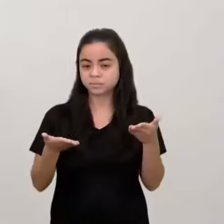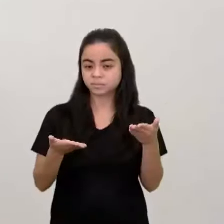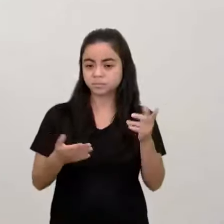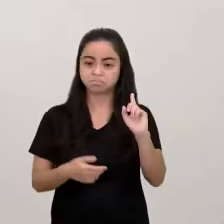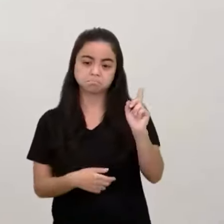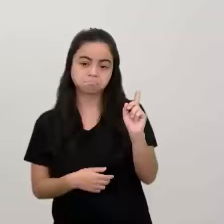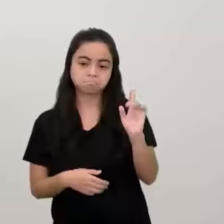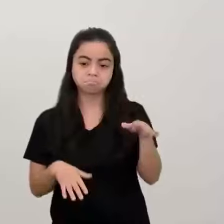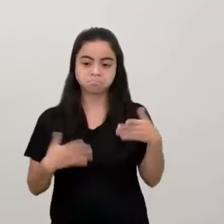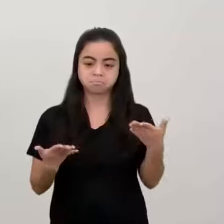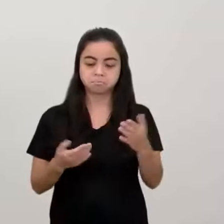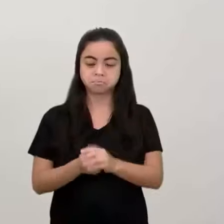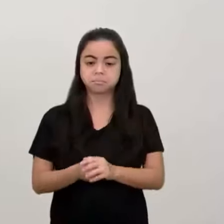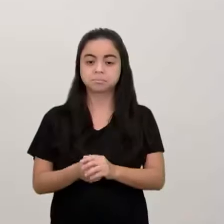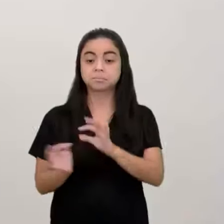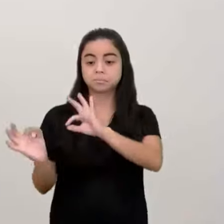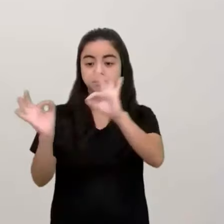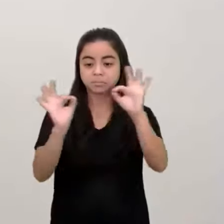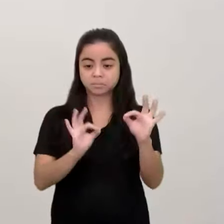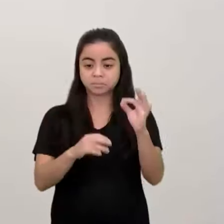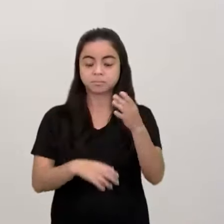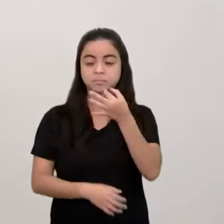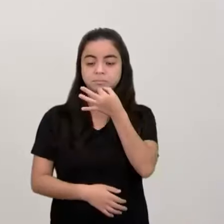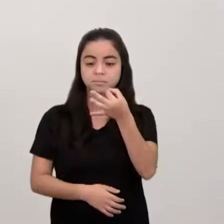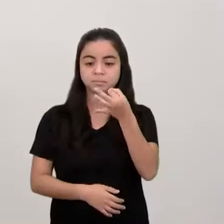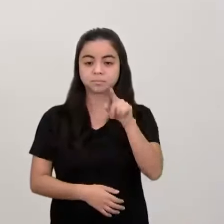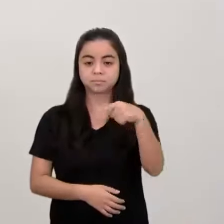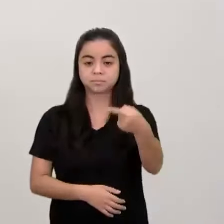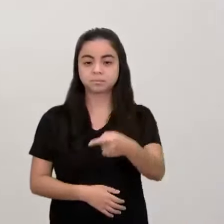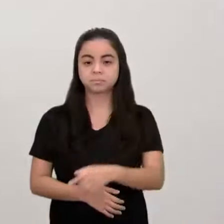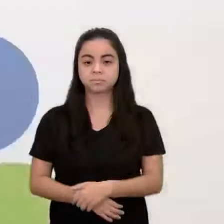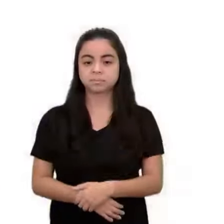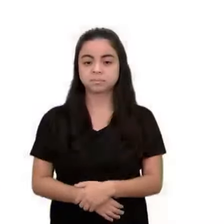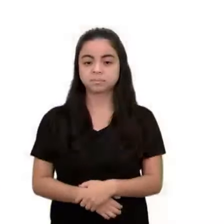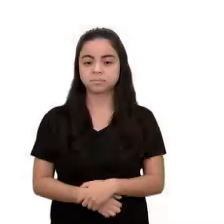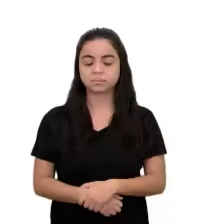não? Então, vou pedir para rodar o vídeo e já comentamos sobre ele.